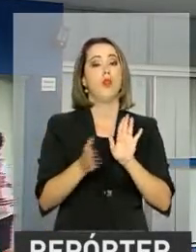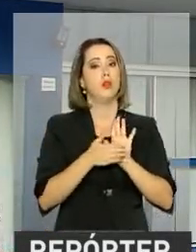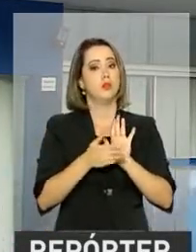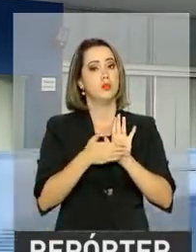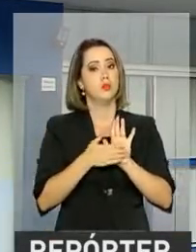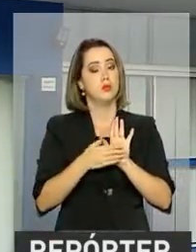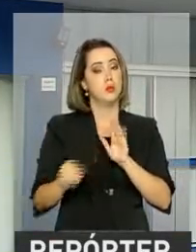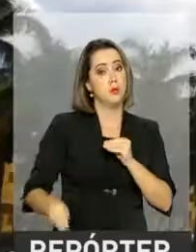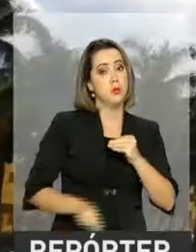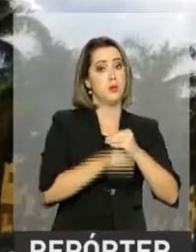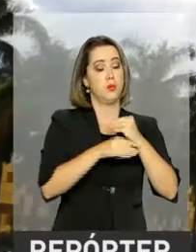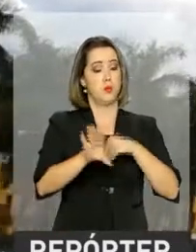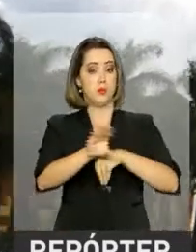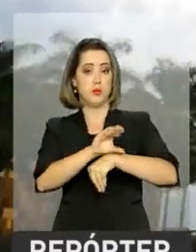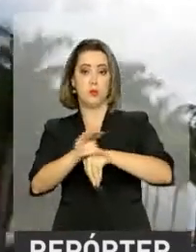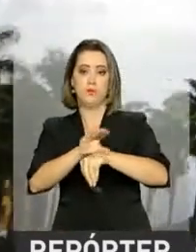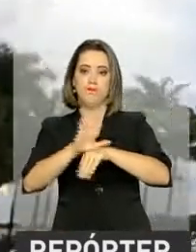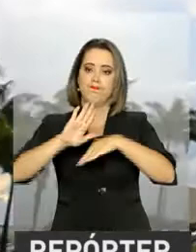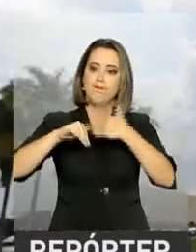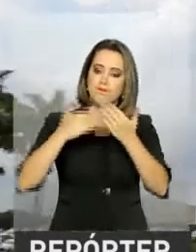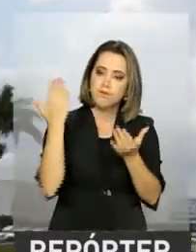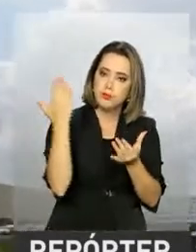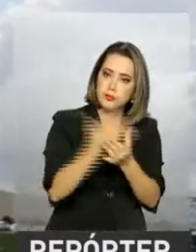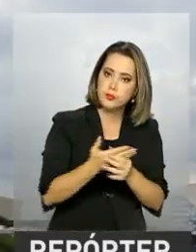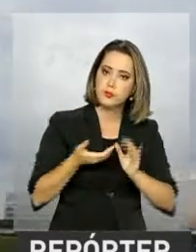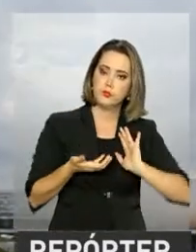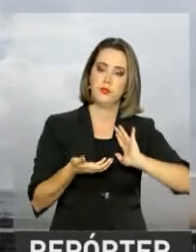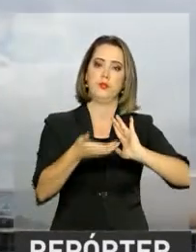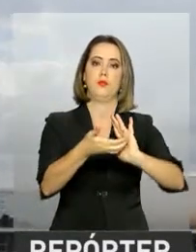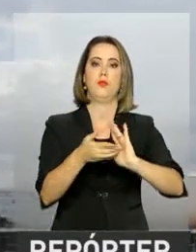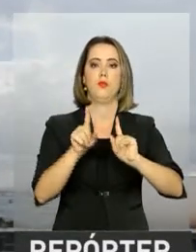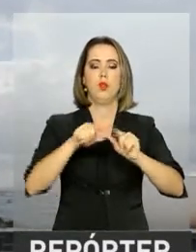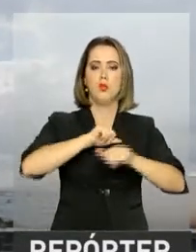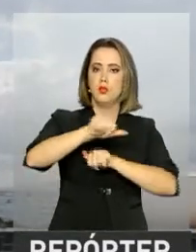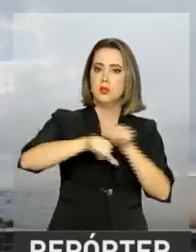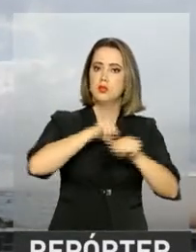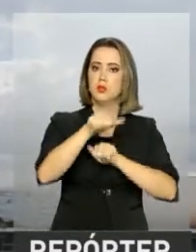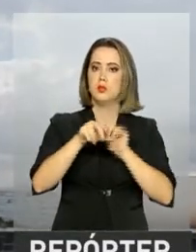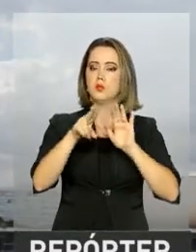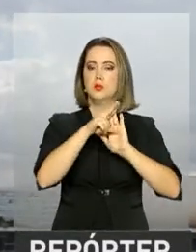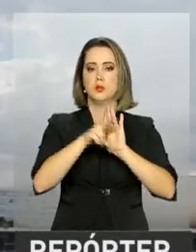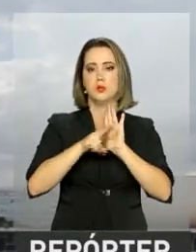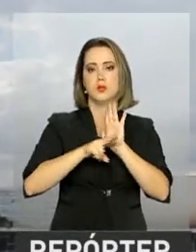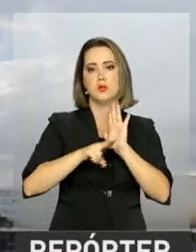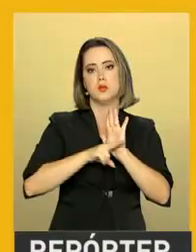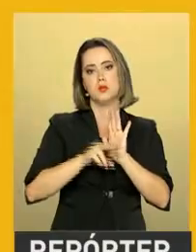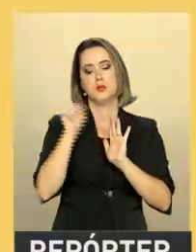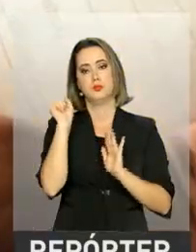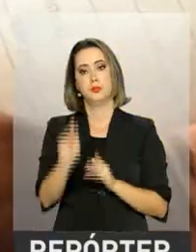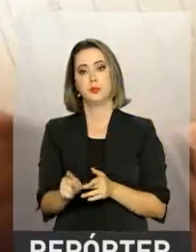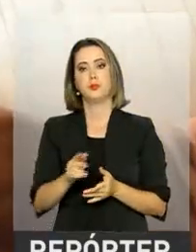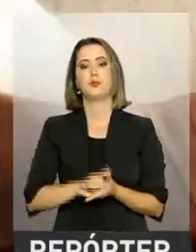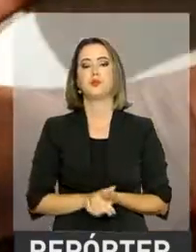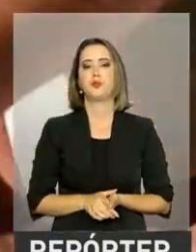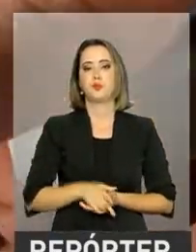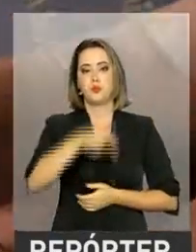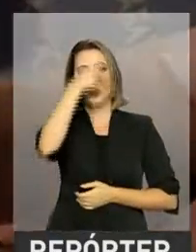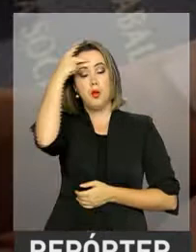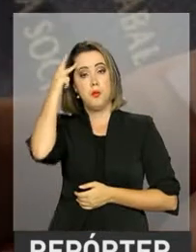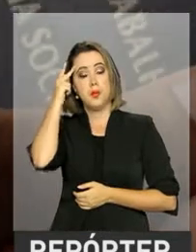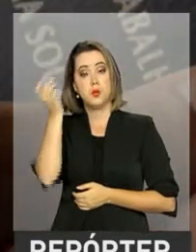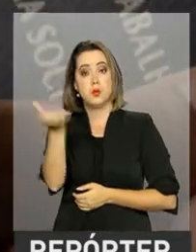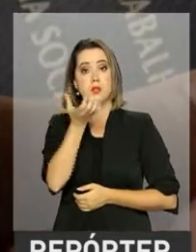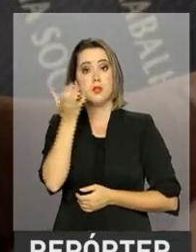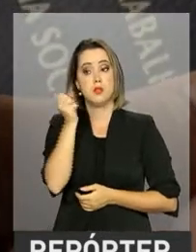de emenda à constituição está em tramitação no congresso nacional e muda regras para aposentadoria quem quiser se